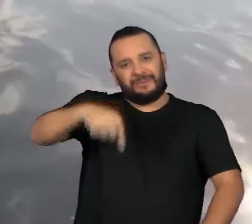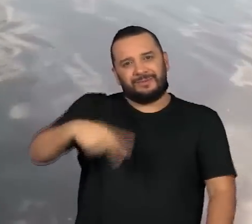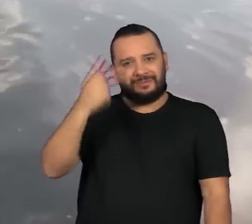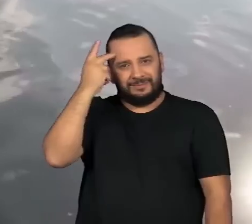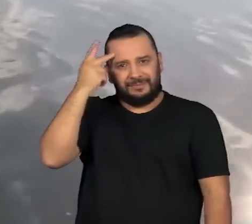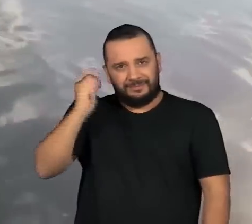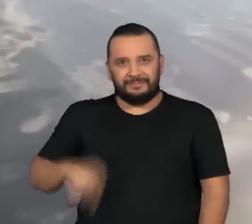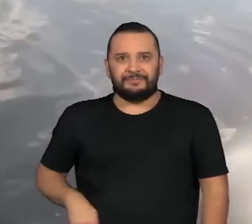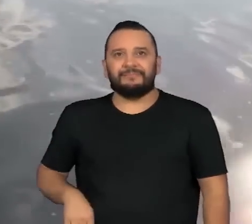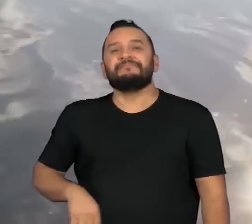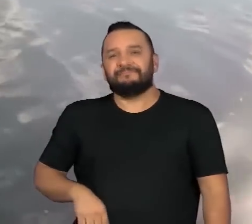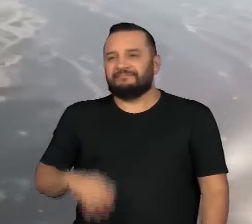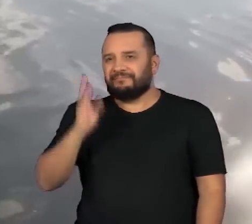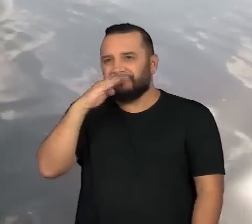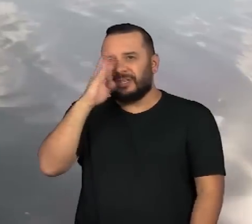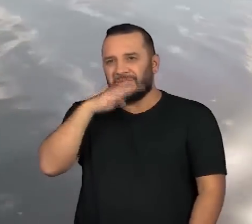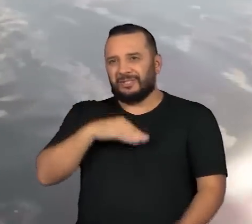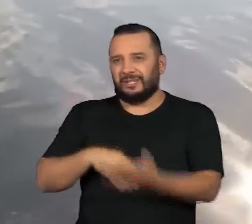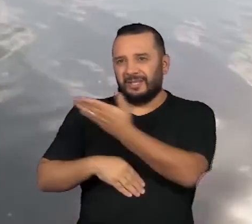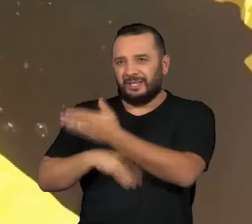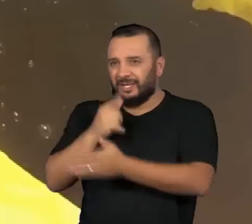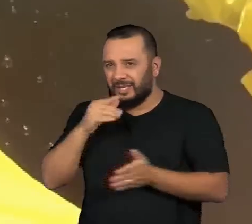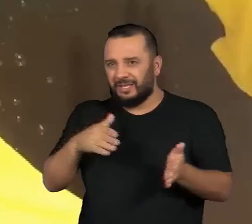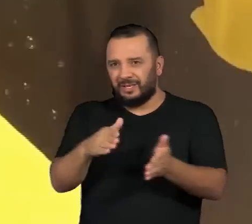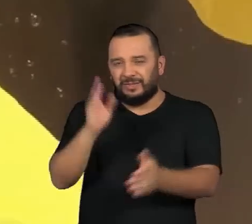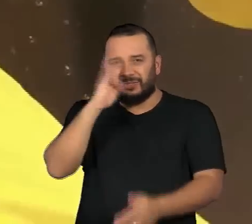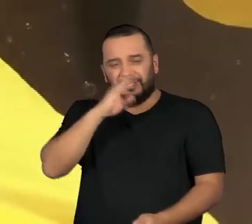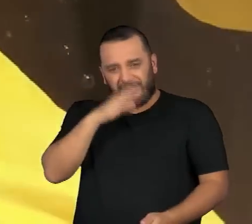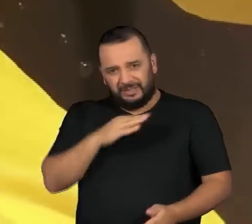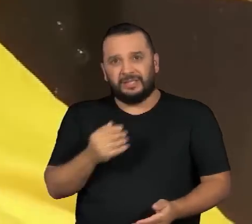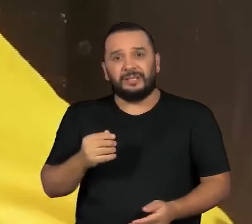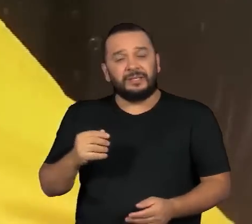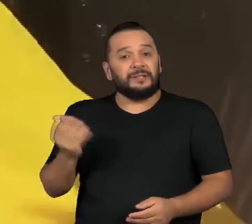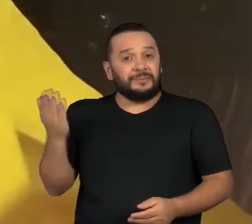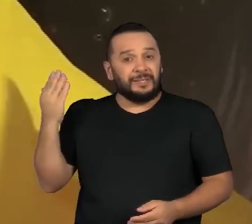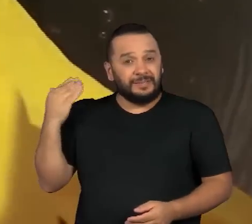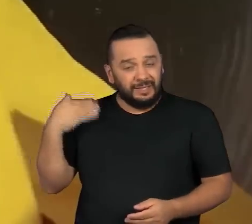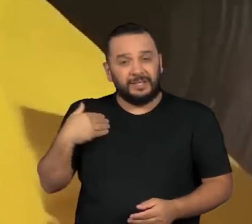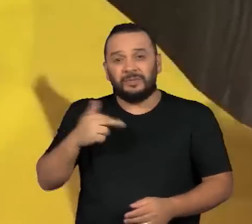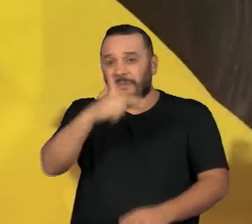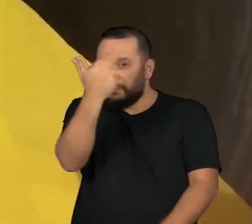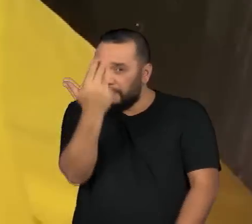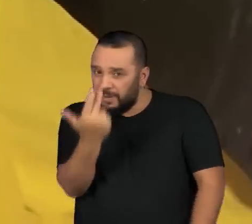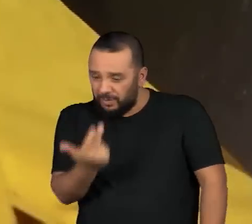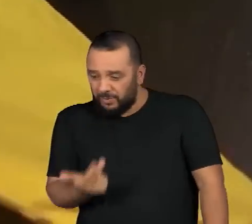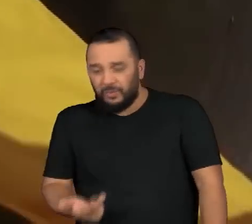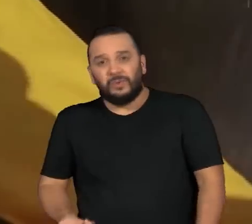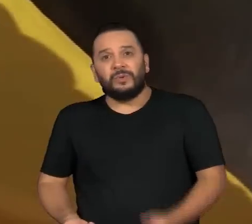O Tietê também já foi palco dos ativistas. Um mergulho no maior e mais